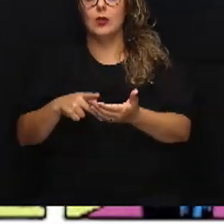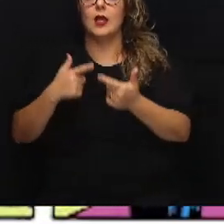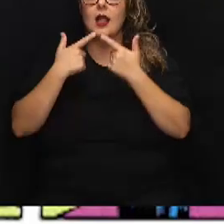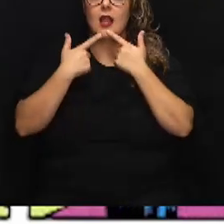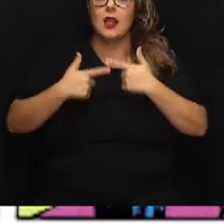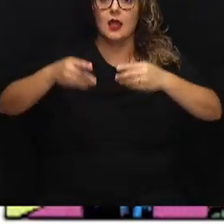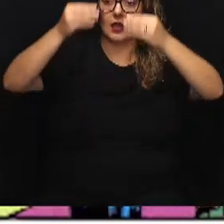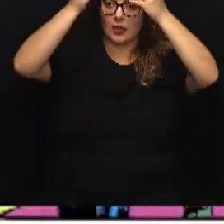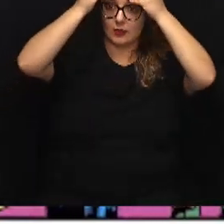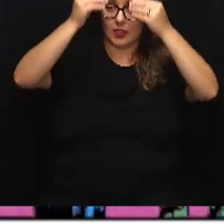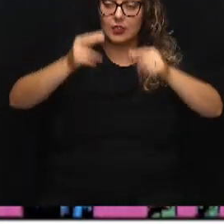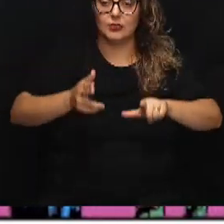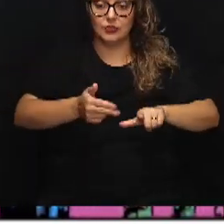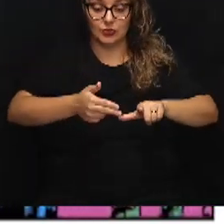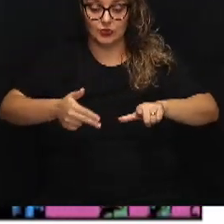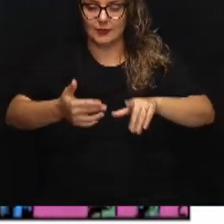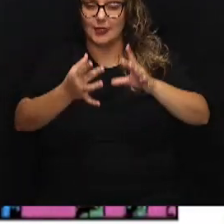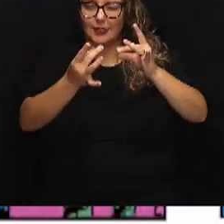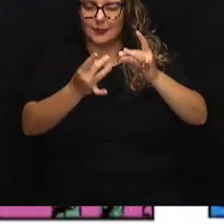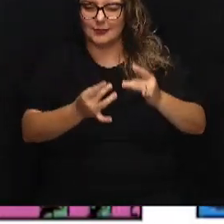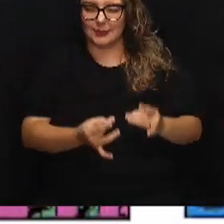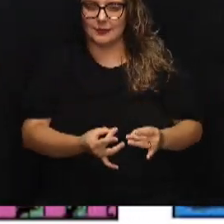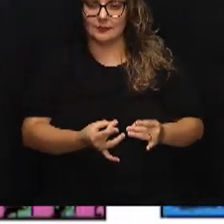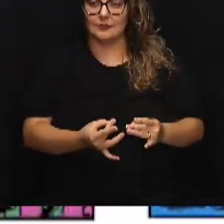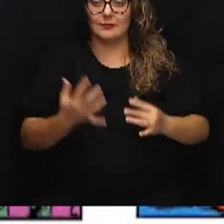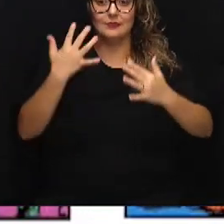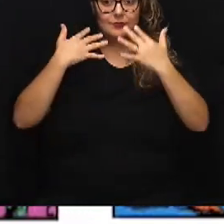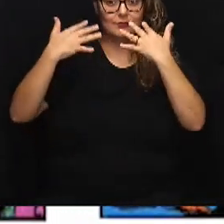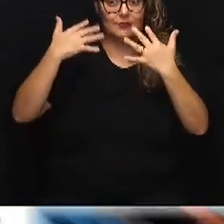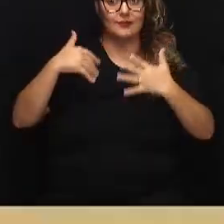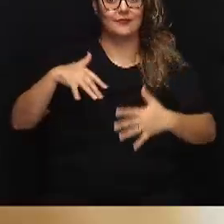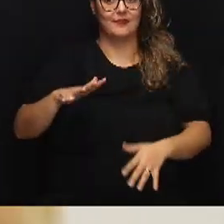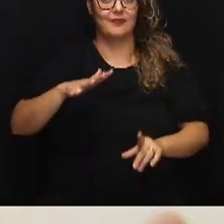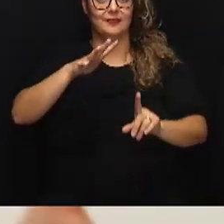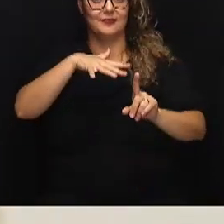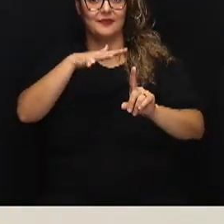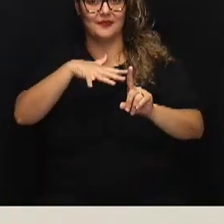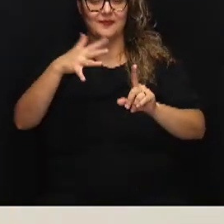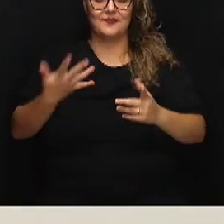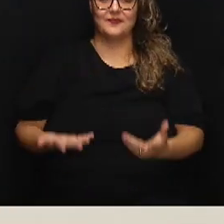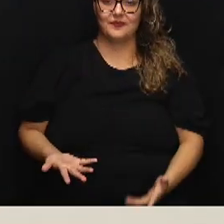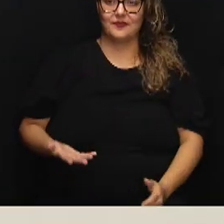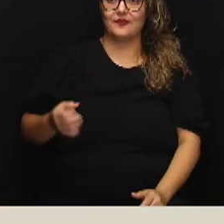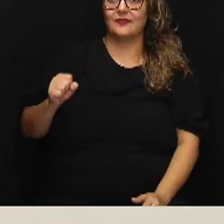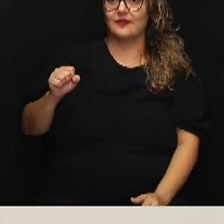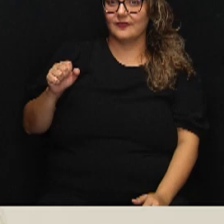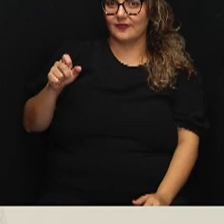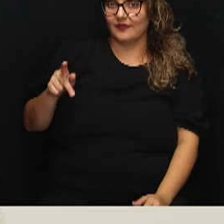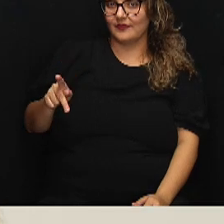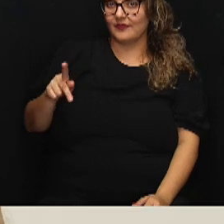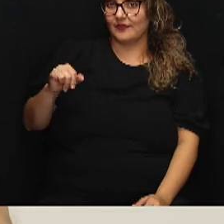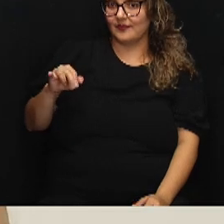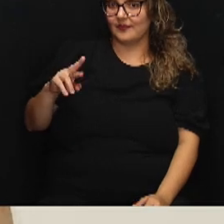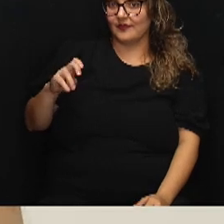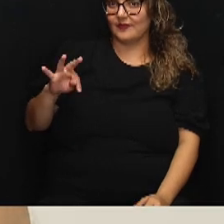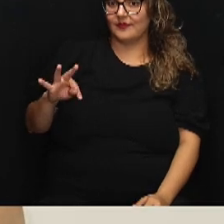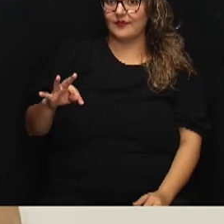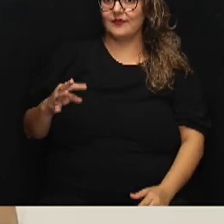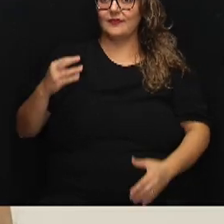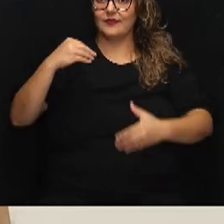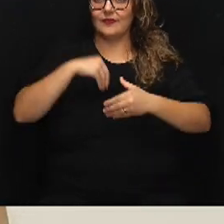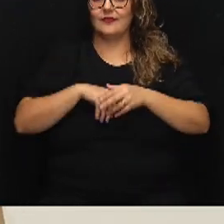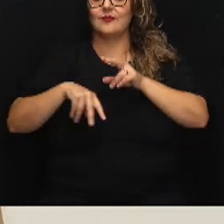e o desenho com profundidade atraem ainda mais os fãs. O Spirit traz uma carga com ele, que é o